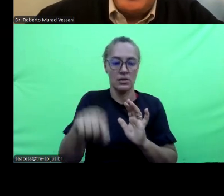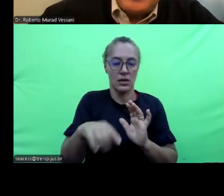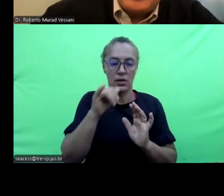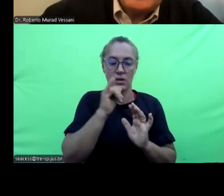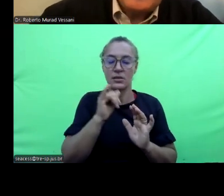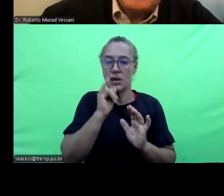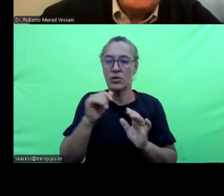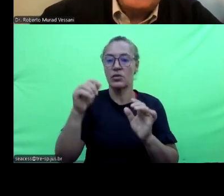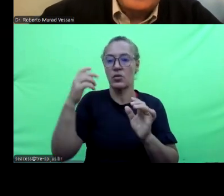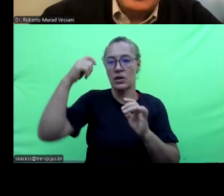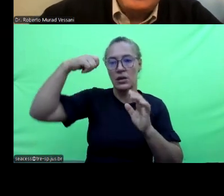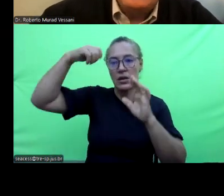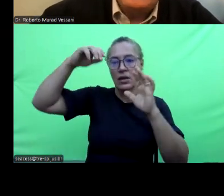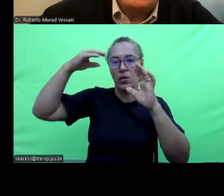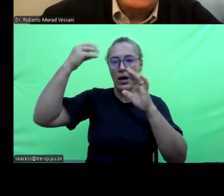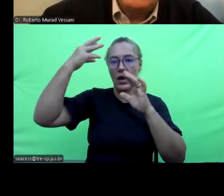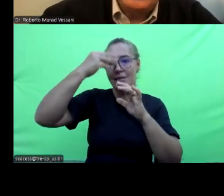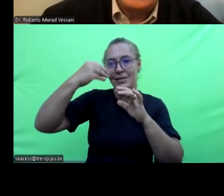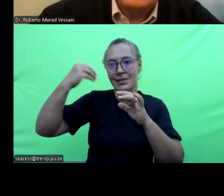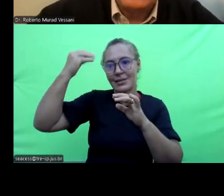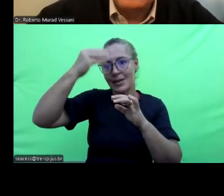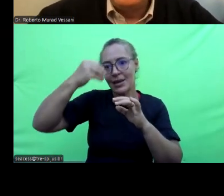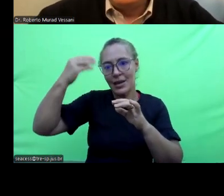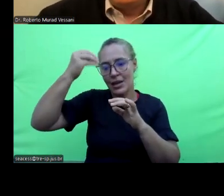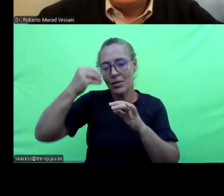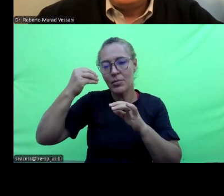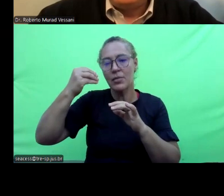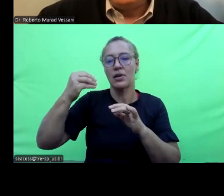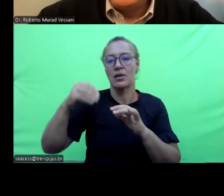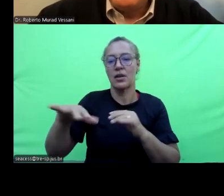visual. E então, portanto,